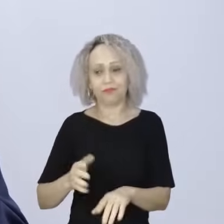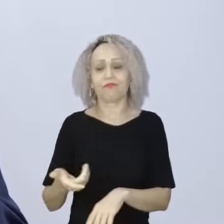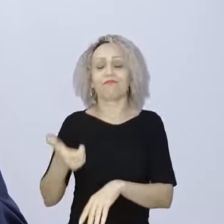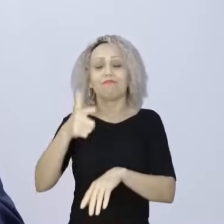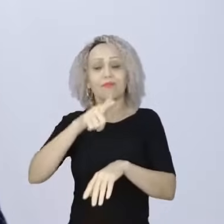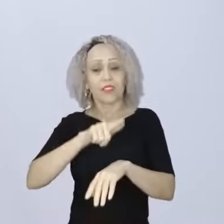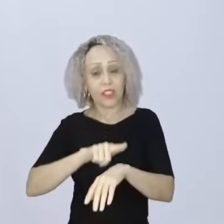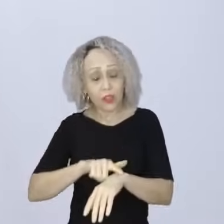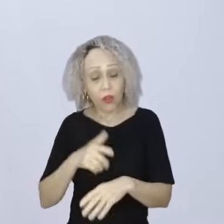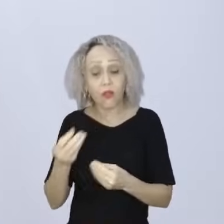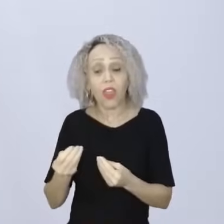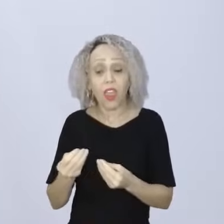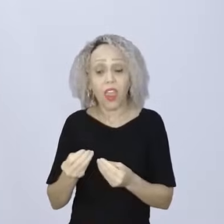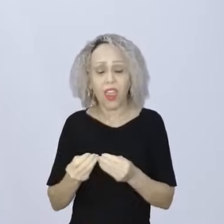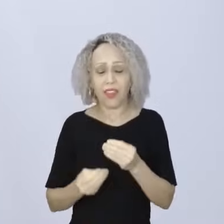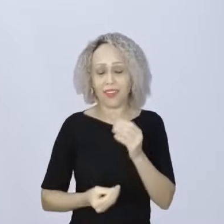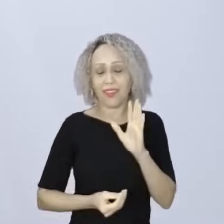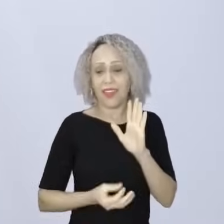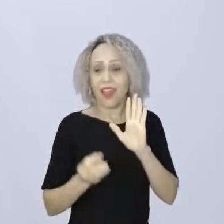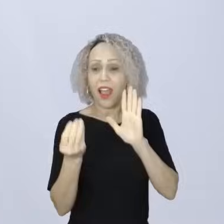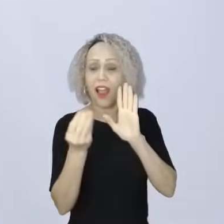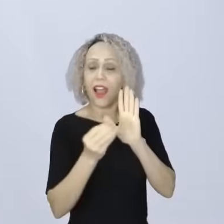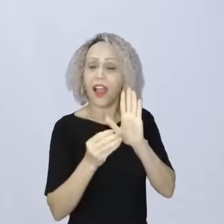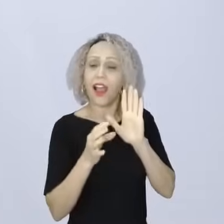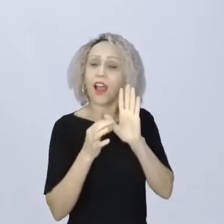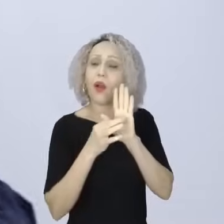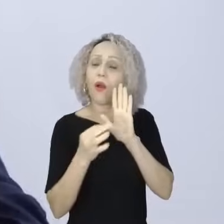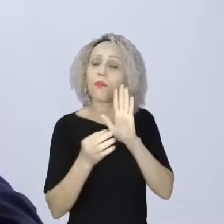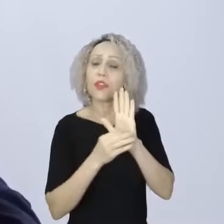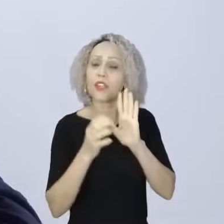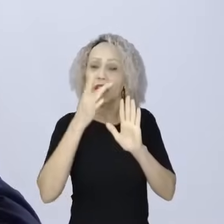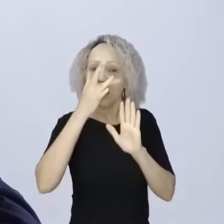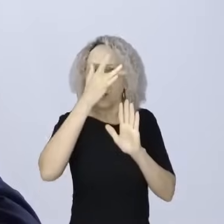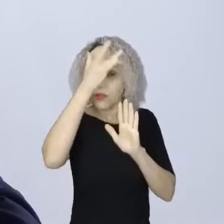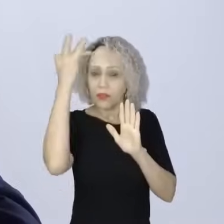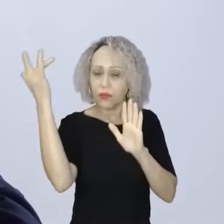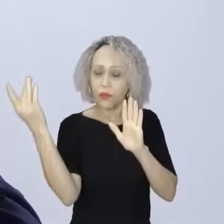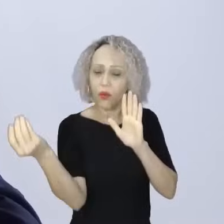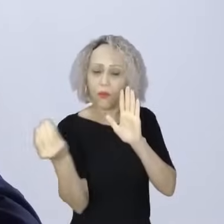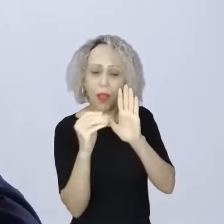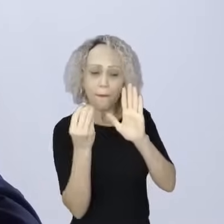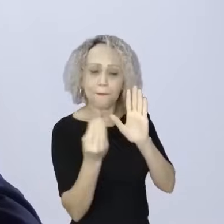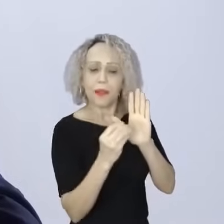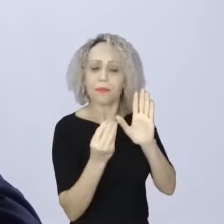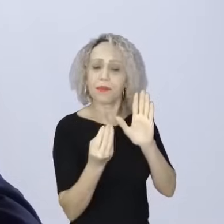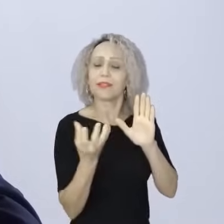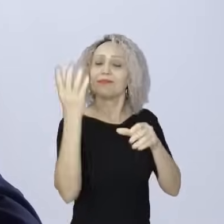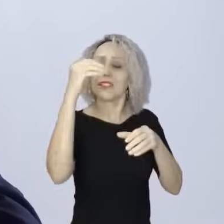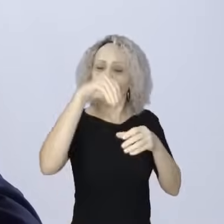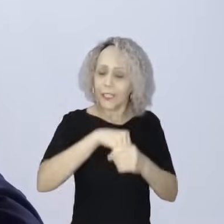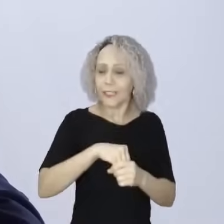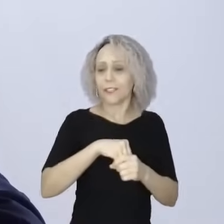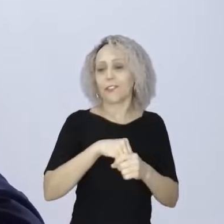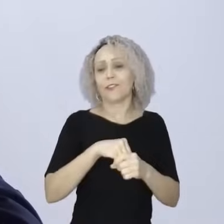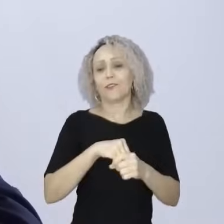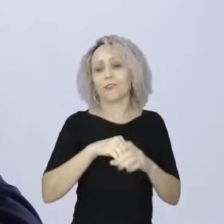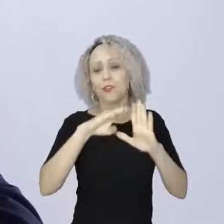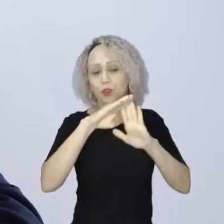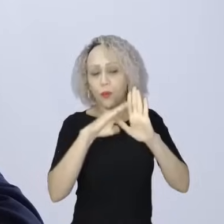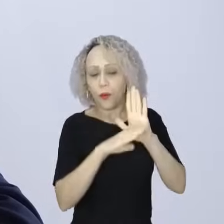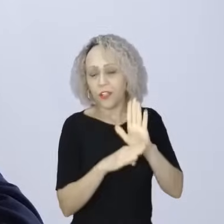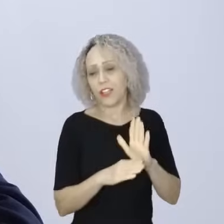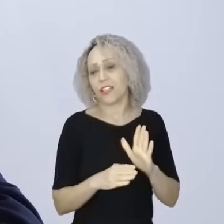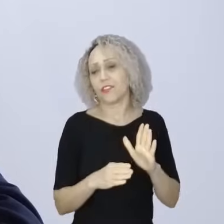vieram do povo já estão em sintonias com o que o presidente pensa e com o que está em curso no nosso governo e que está previsto